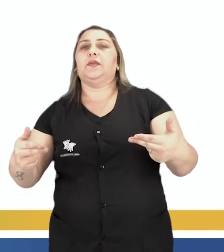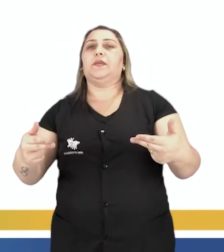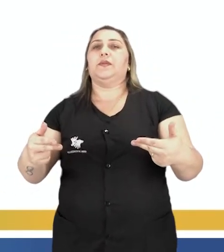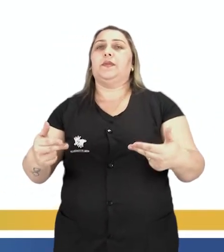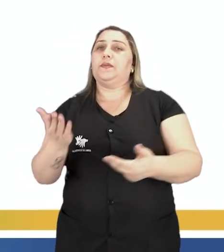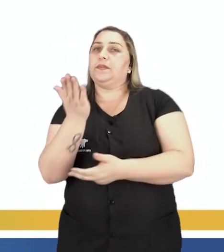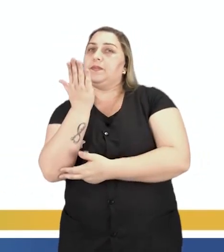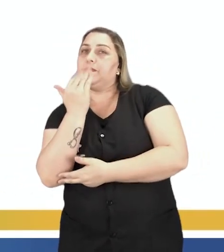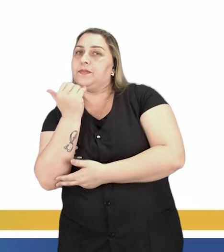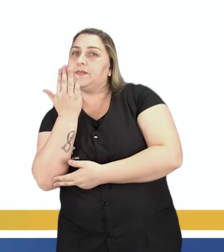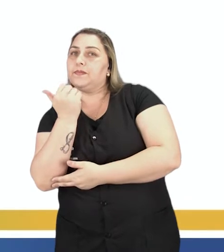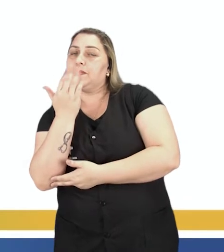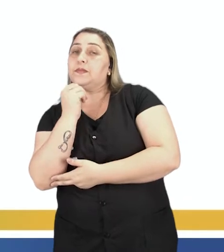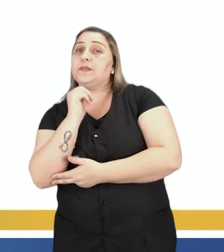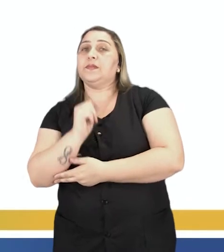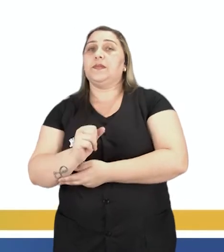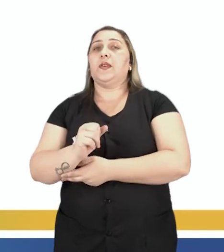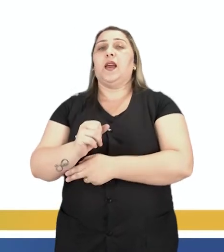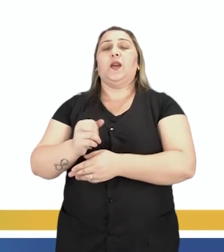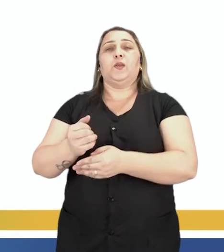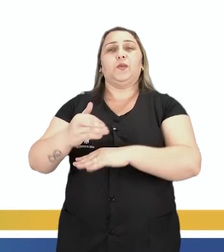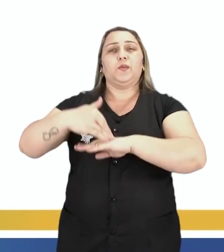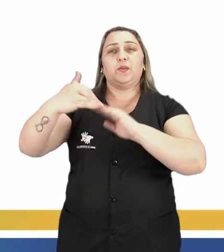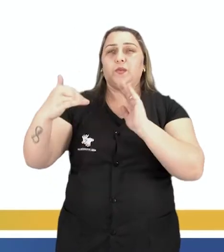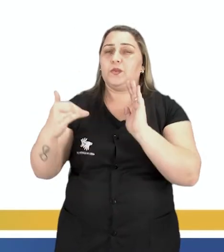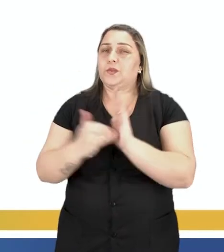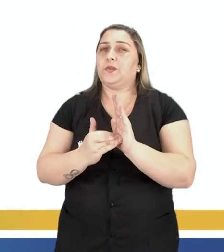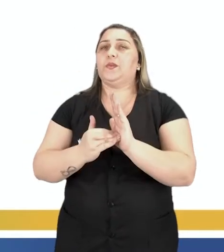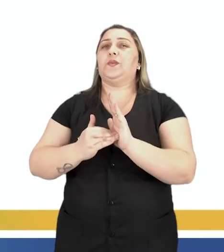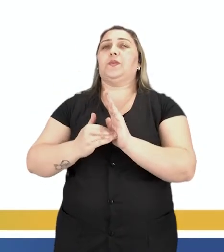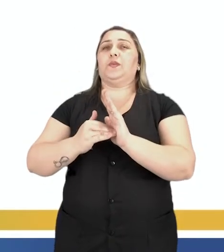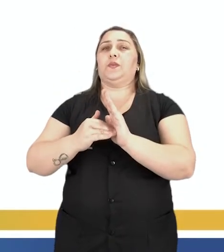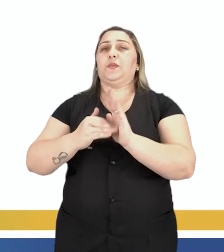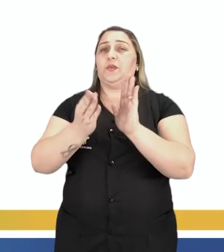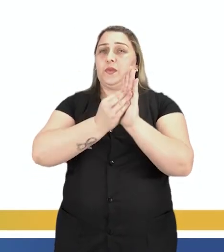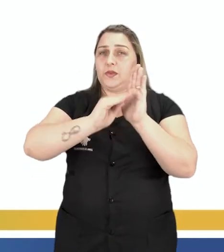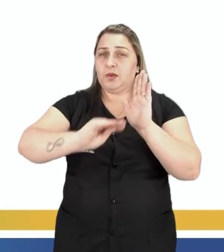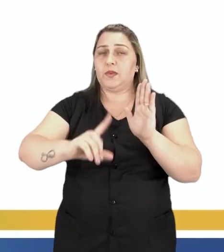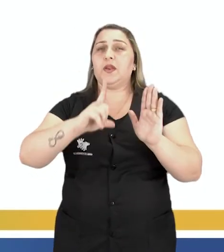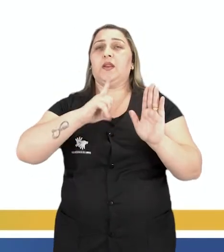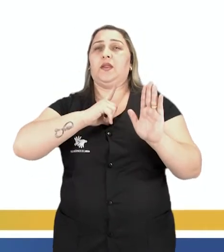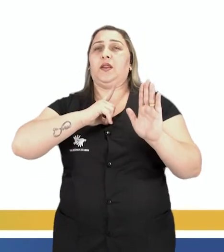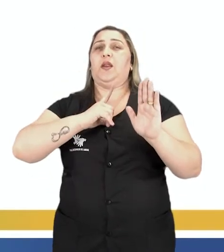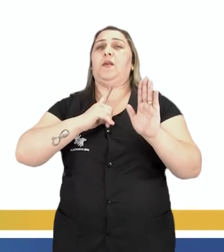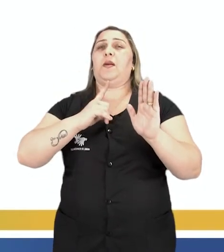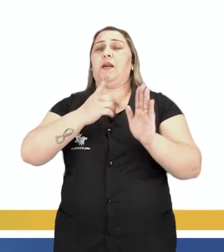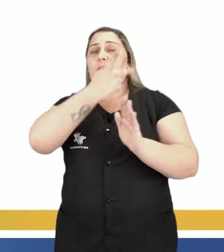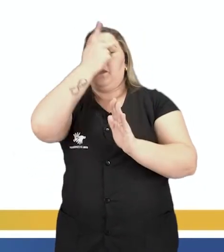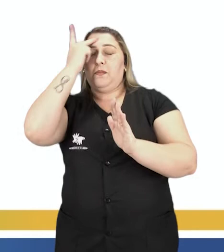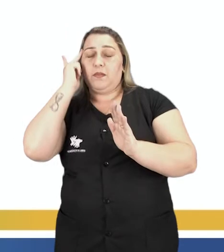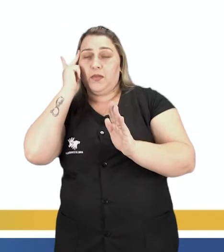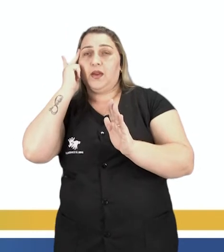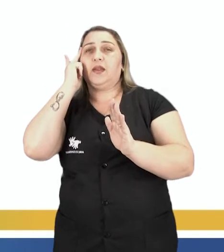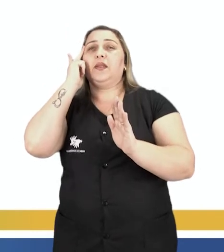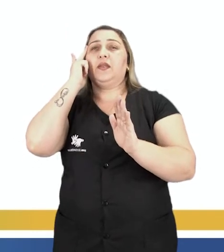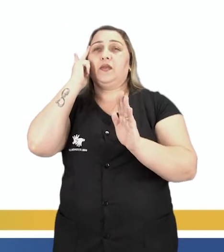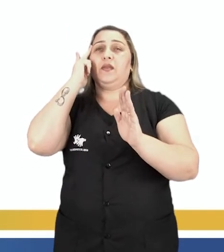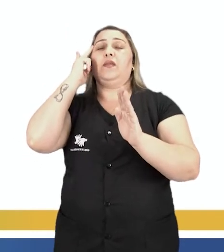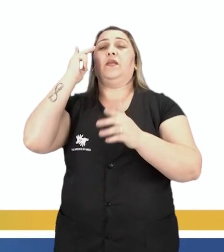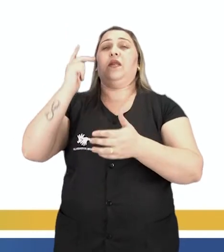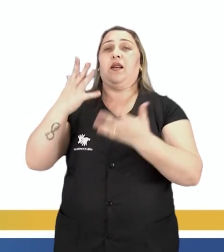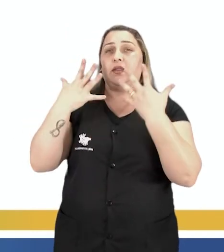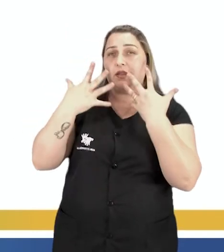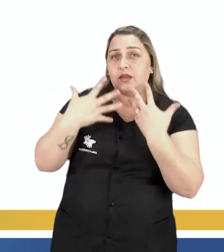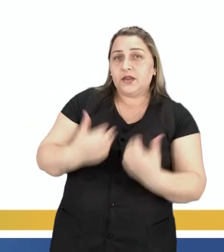produtos alimentares que, por trás de toda essa parafernália, impõe um discurso de convencimento e do desejo de um